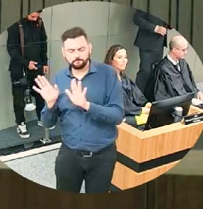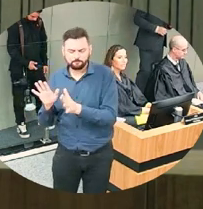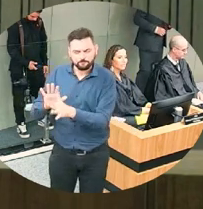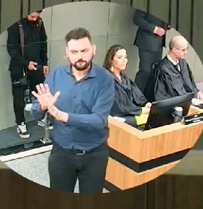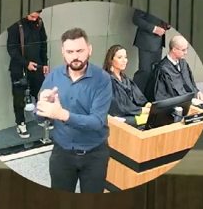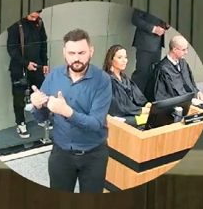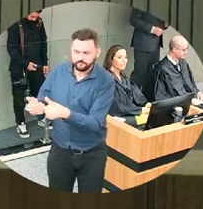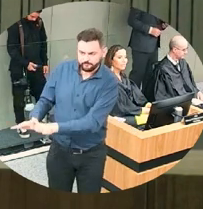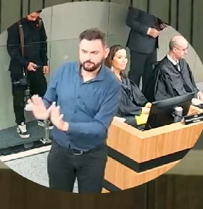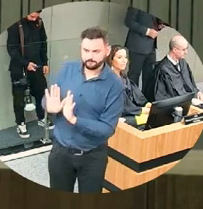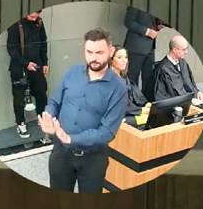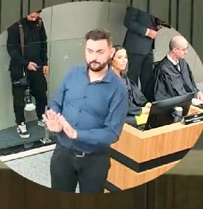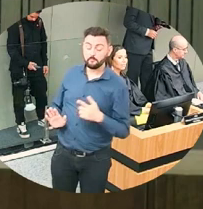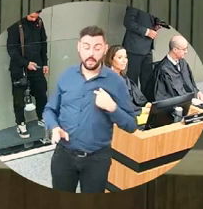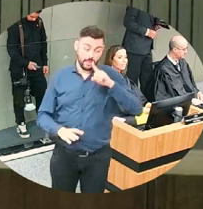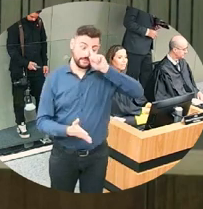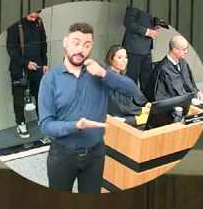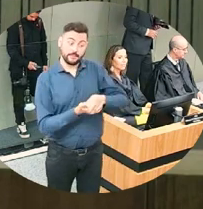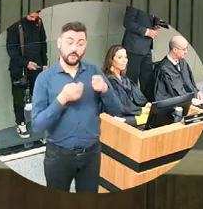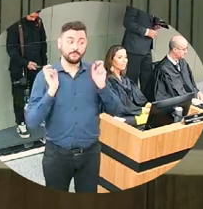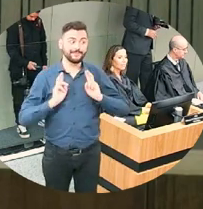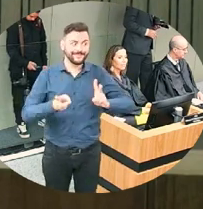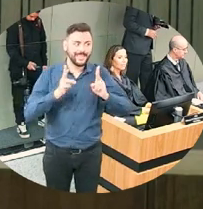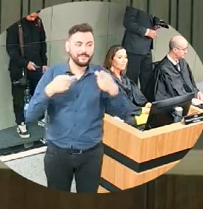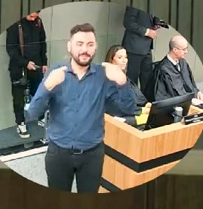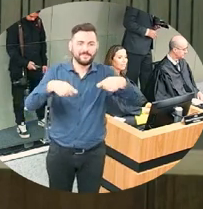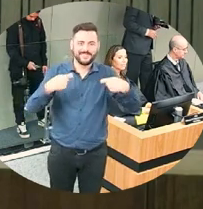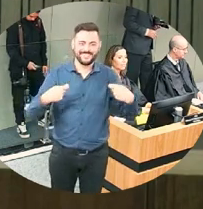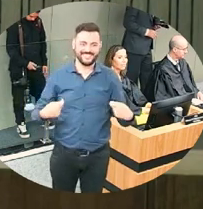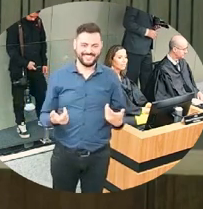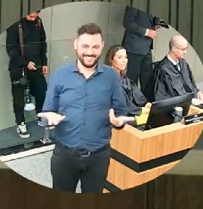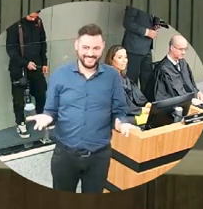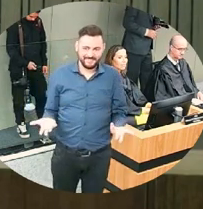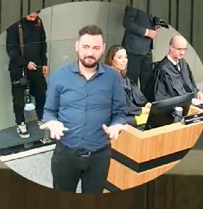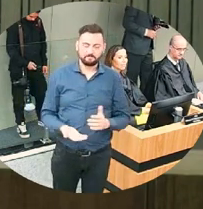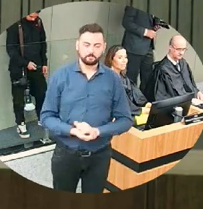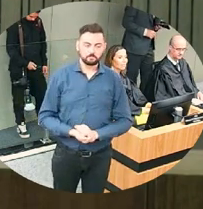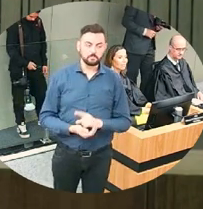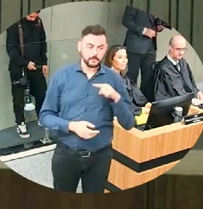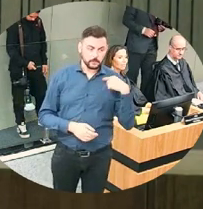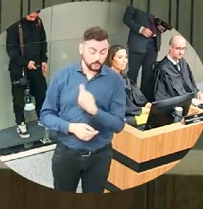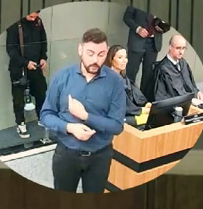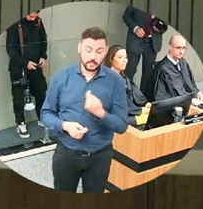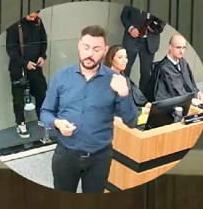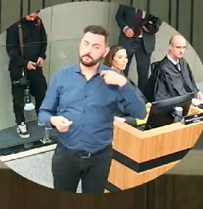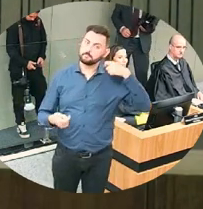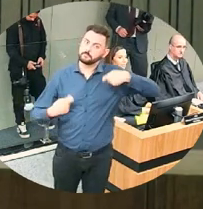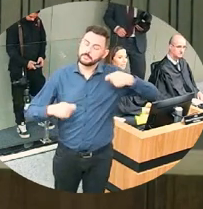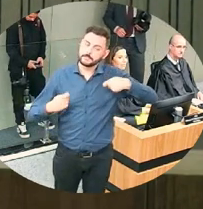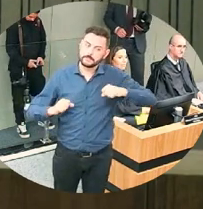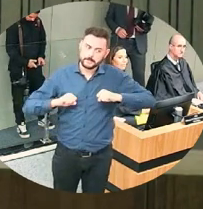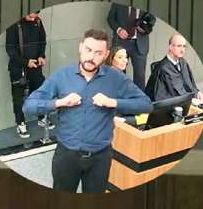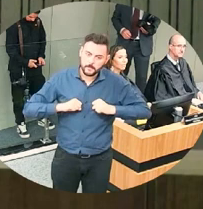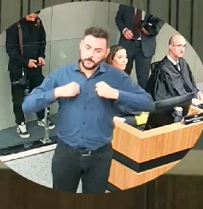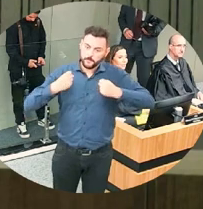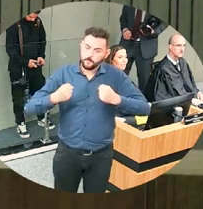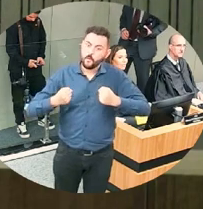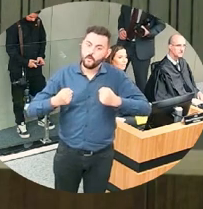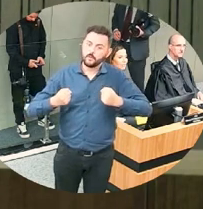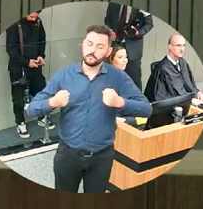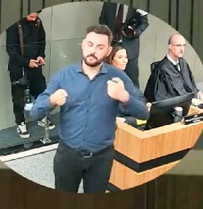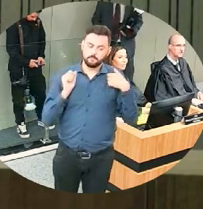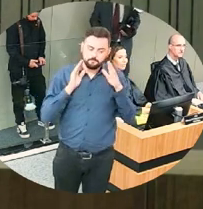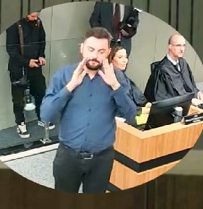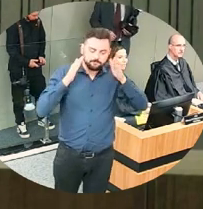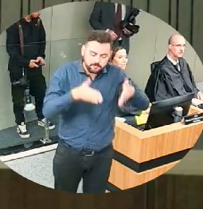mas decidir é preciso e fazemos isso todos os dias literalmente conscientemente ou por mero impulso